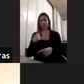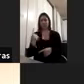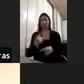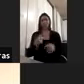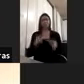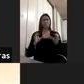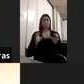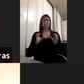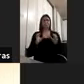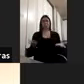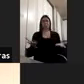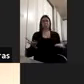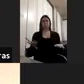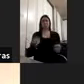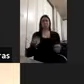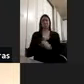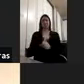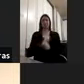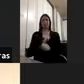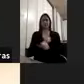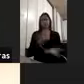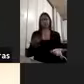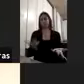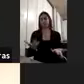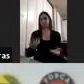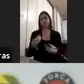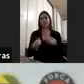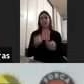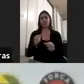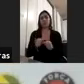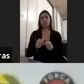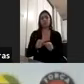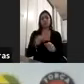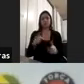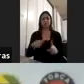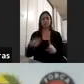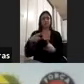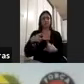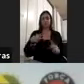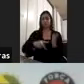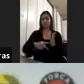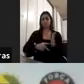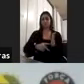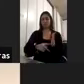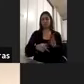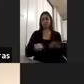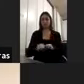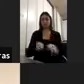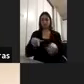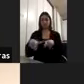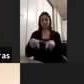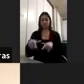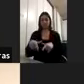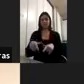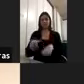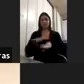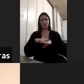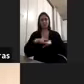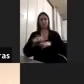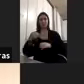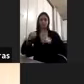a... chega lá, a gente abre o portão e ponto final. Claro. Mas a empresa preferiu levar